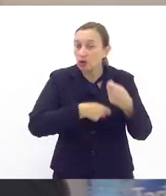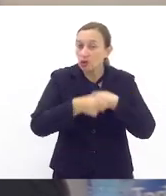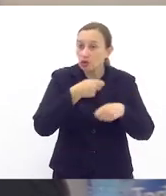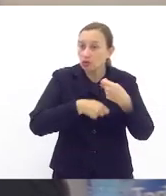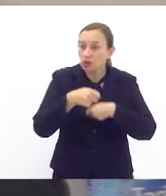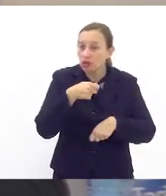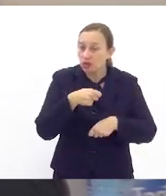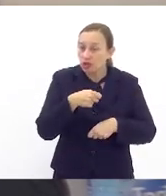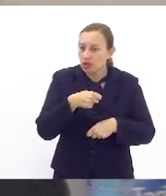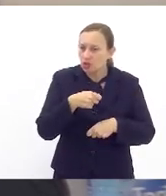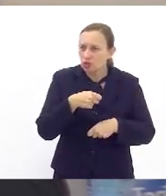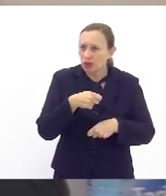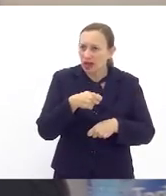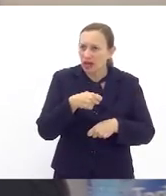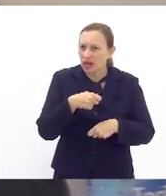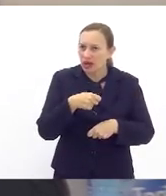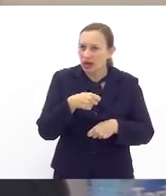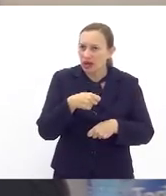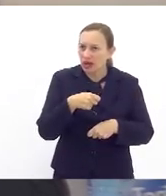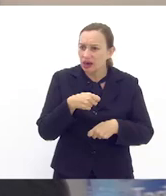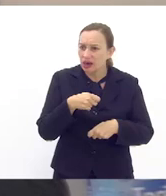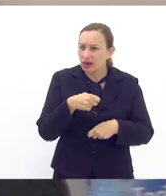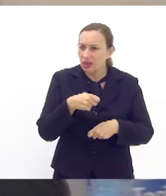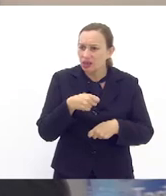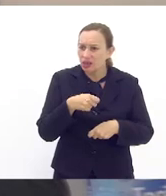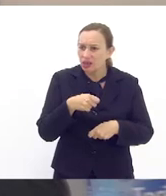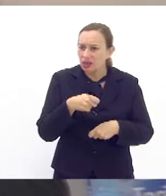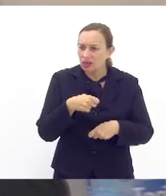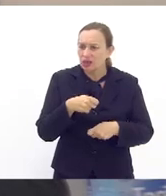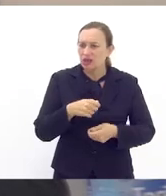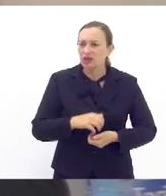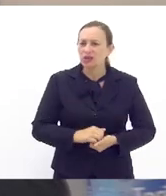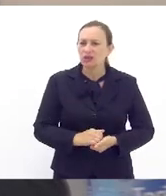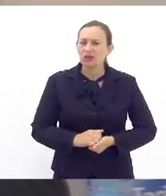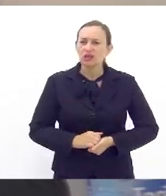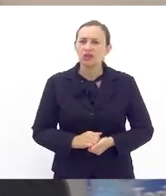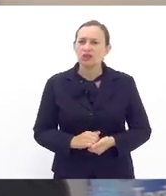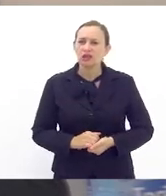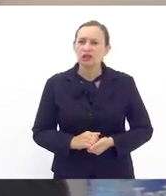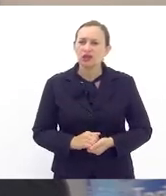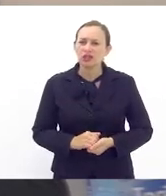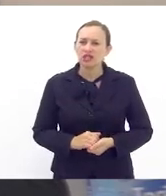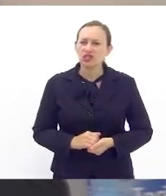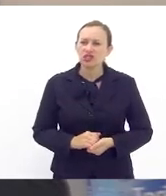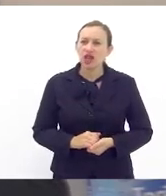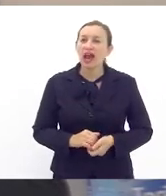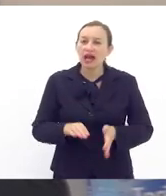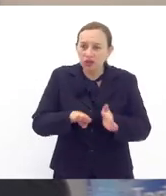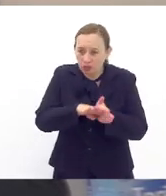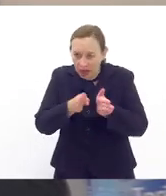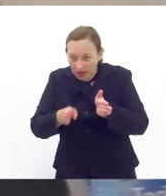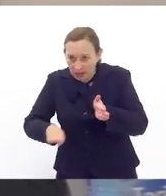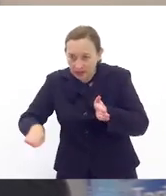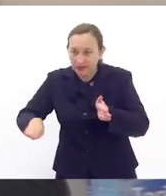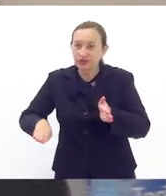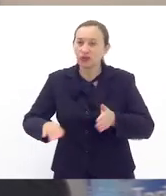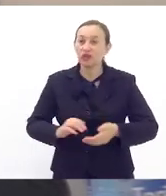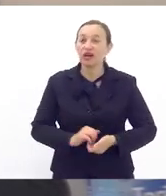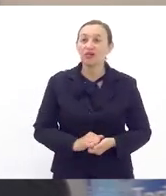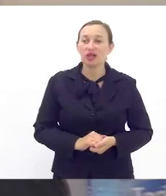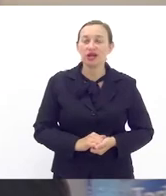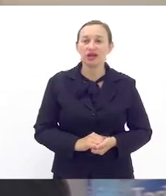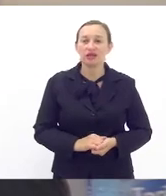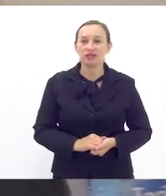mar Governador Cláudio teve essa sabedoria de entender que esse tema é um tema que tem que ser tratado de uma forma